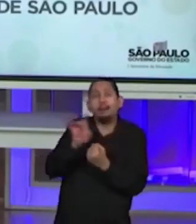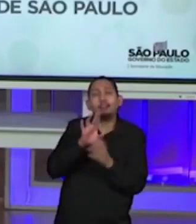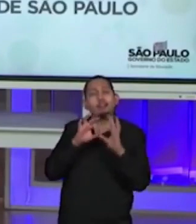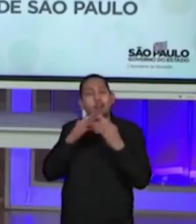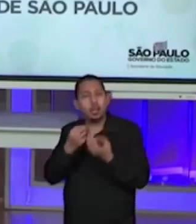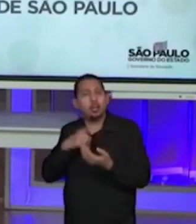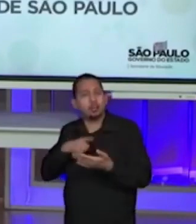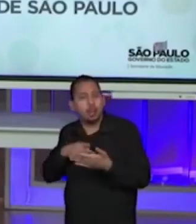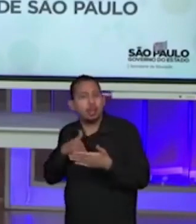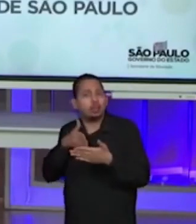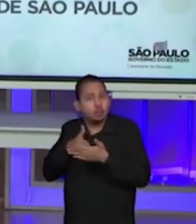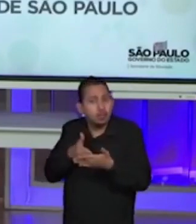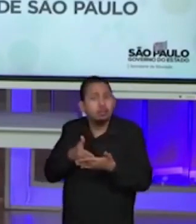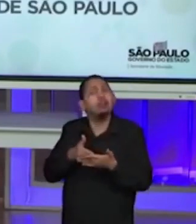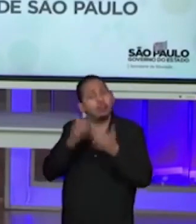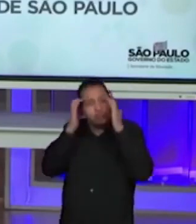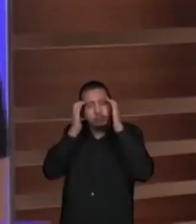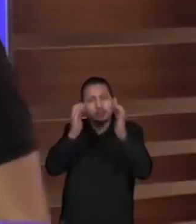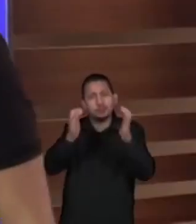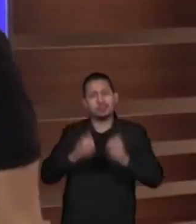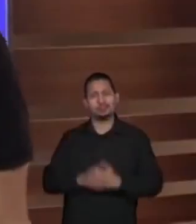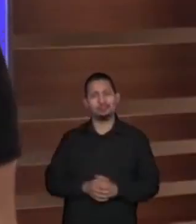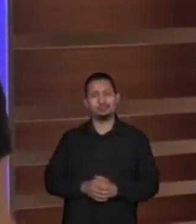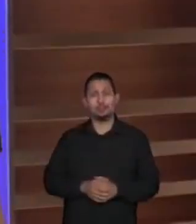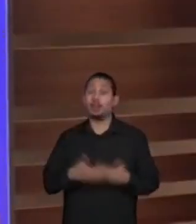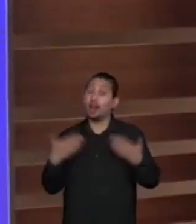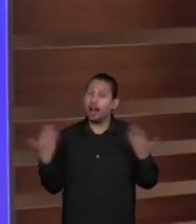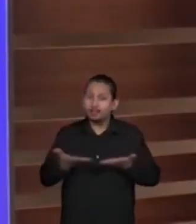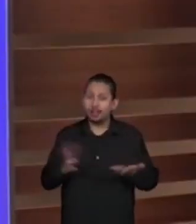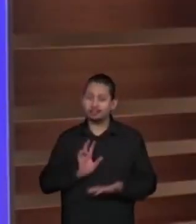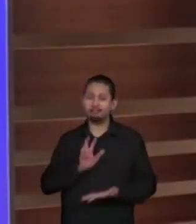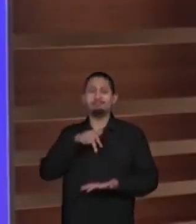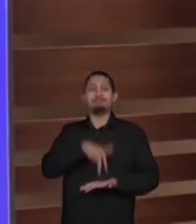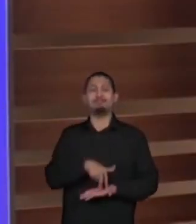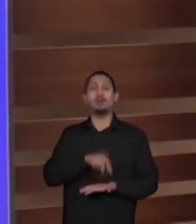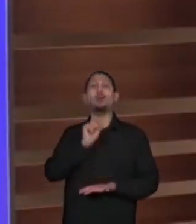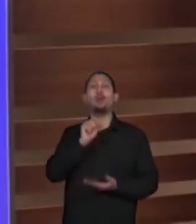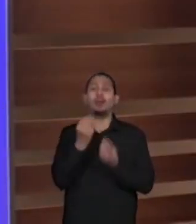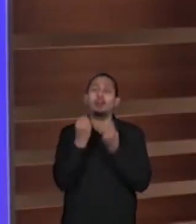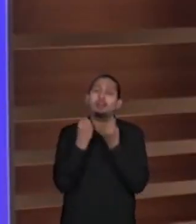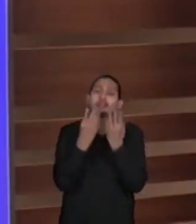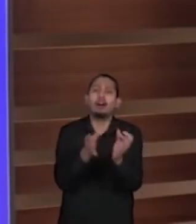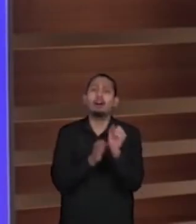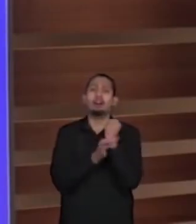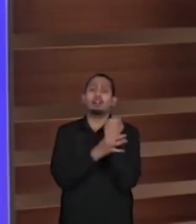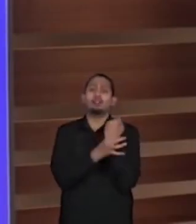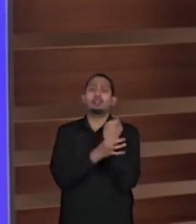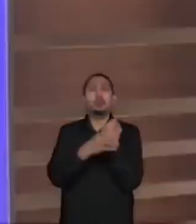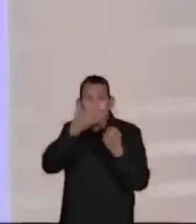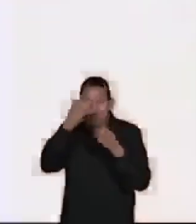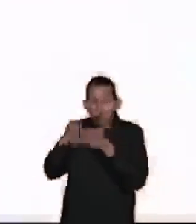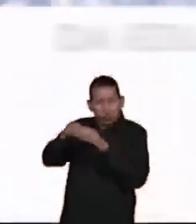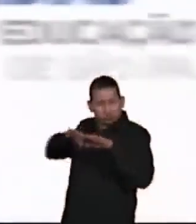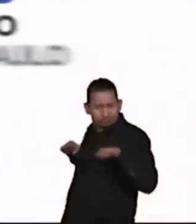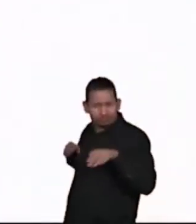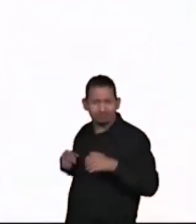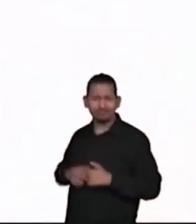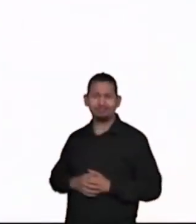família, aluno e professor. Estamos aqui para garantir que ninguém fique para trás.